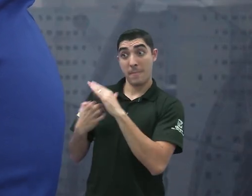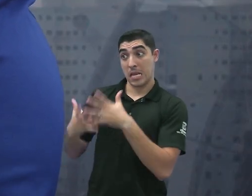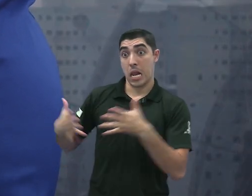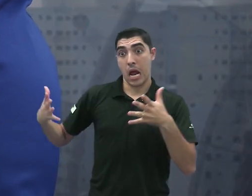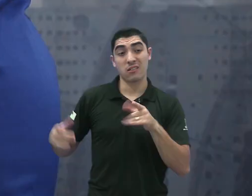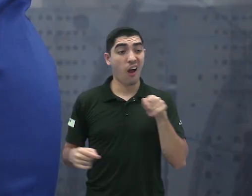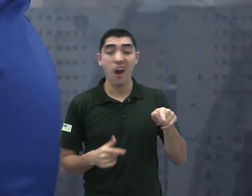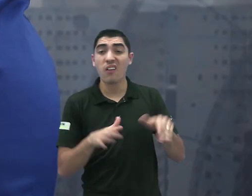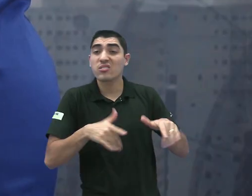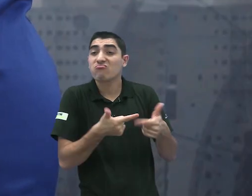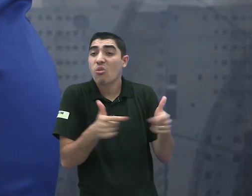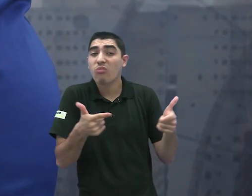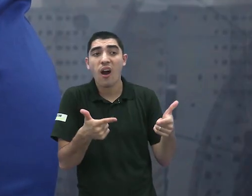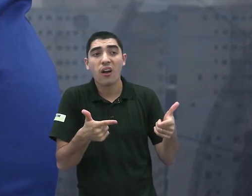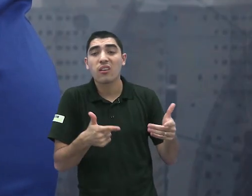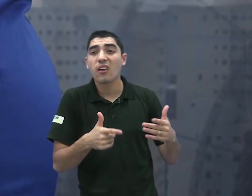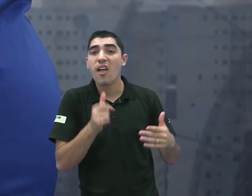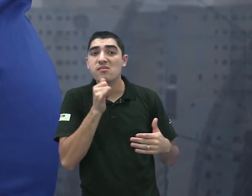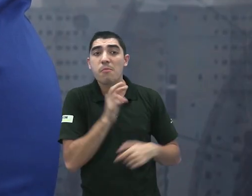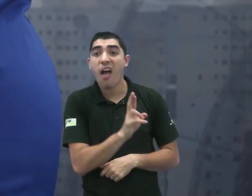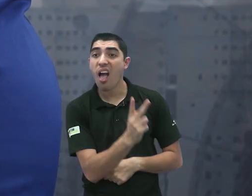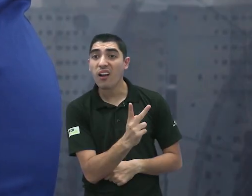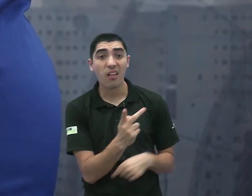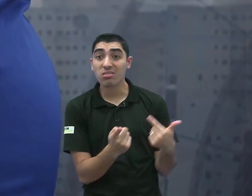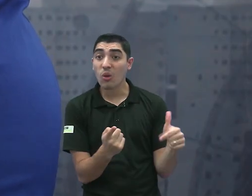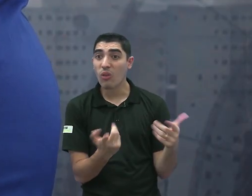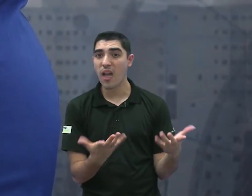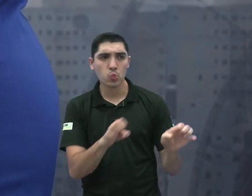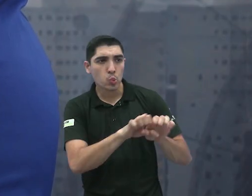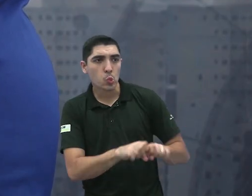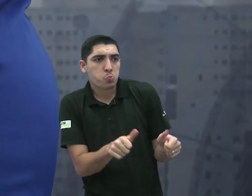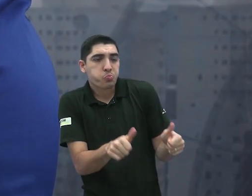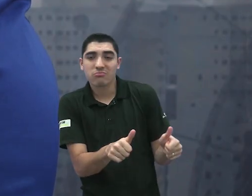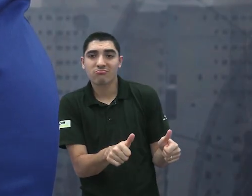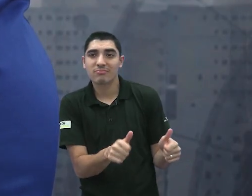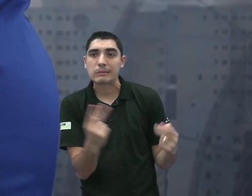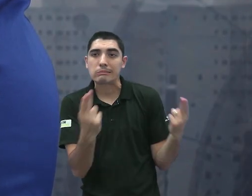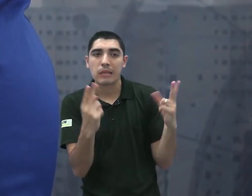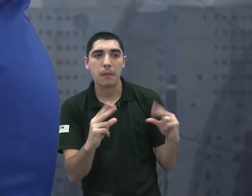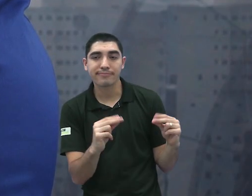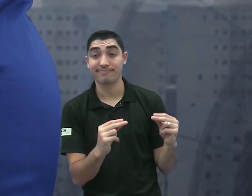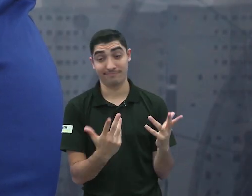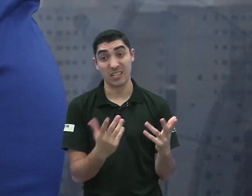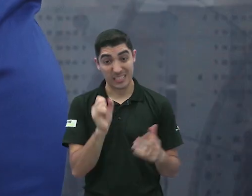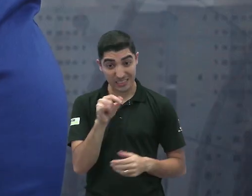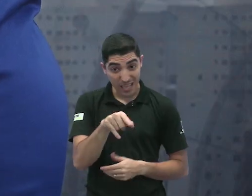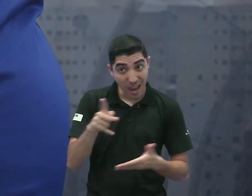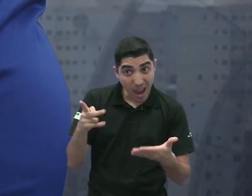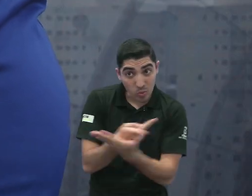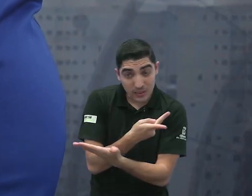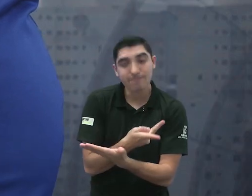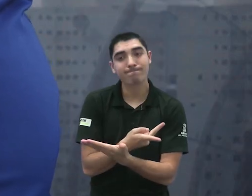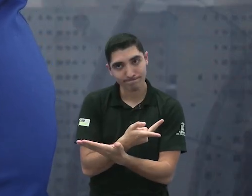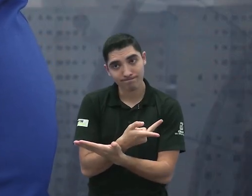compliance, às vezes não tem nenhum setor de recursos humanos, né, estruturado, né, então acontecendo essas situações, né,